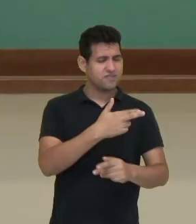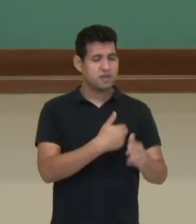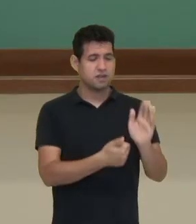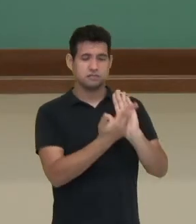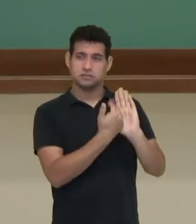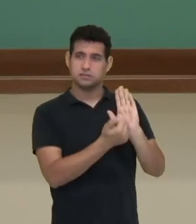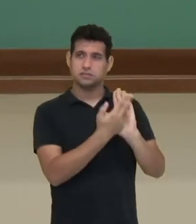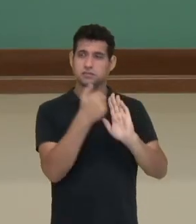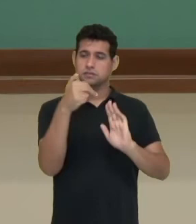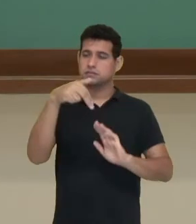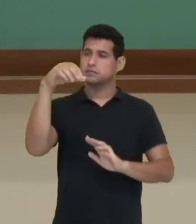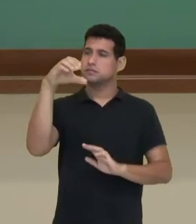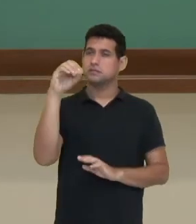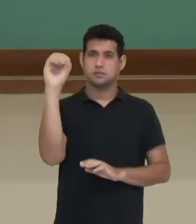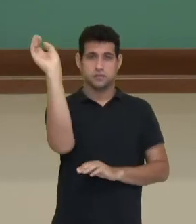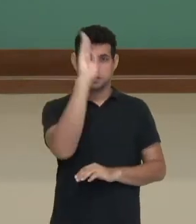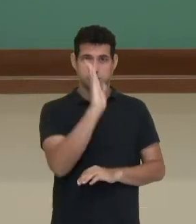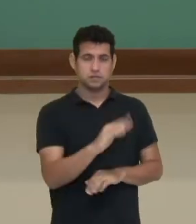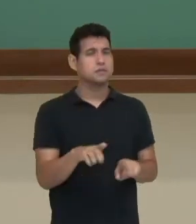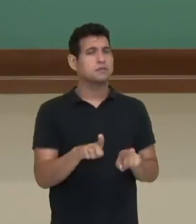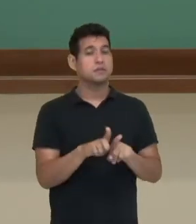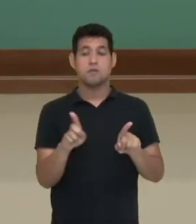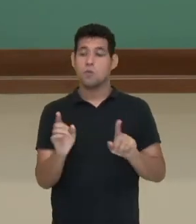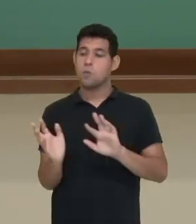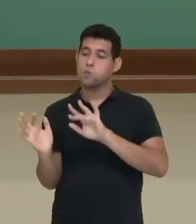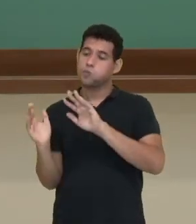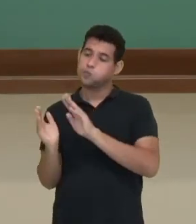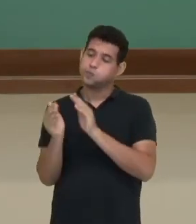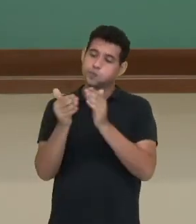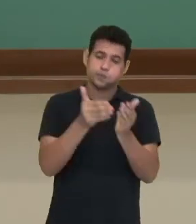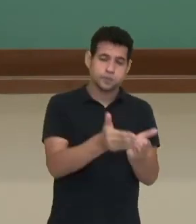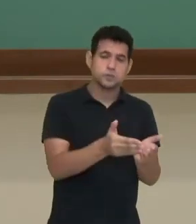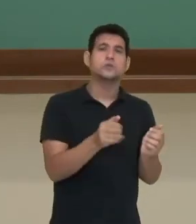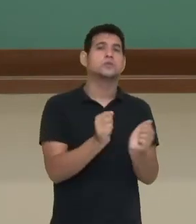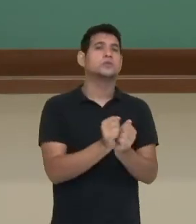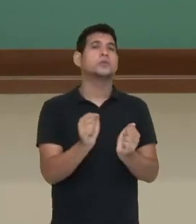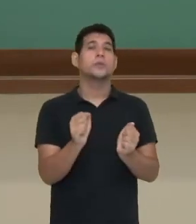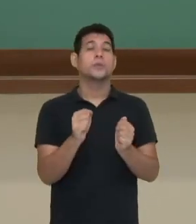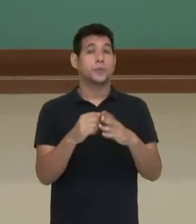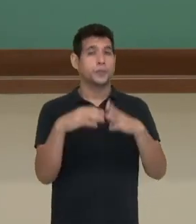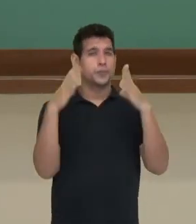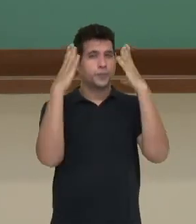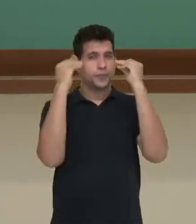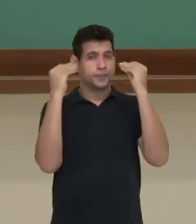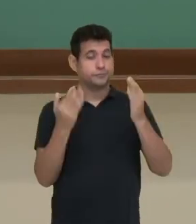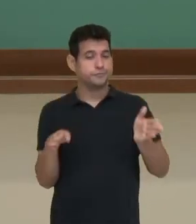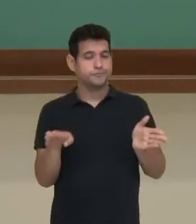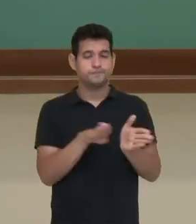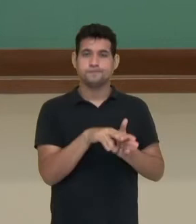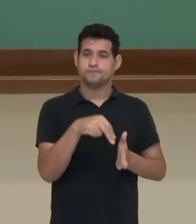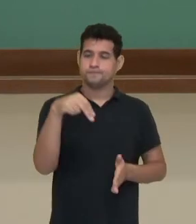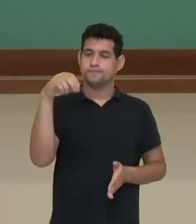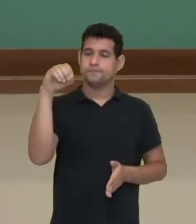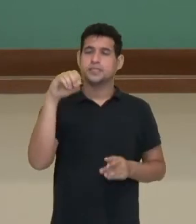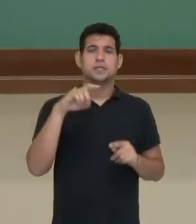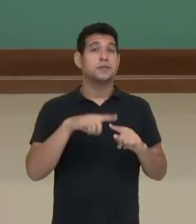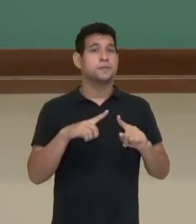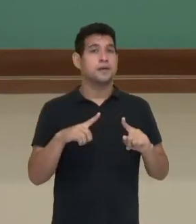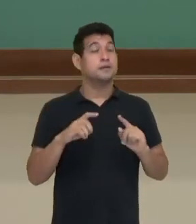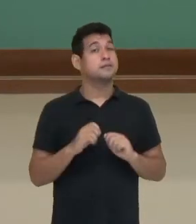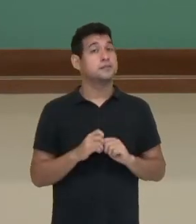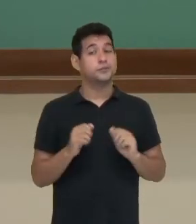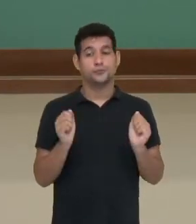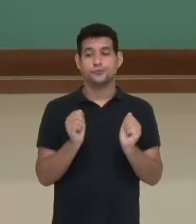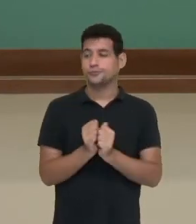Nordeste brasileiro, veio numa expedição junto com os holandeses que invadiram o Nordeste. Então, graças a